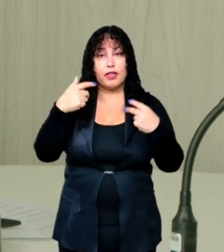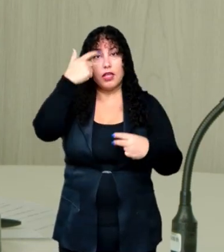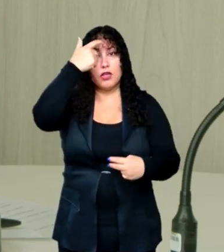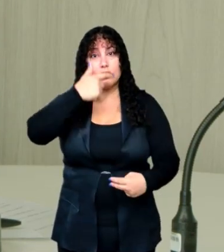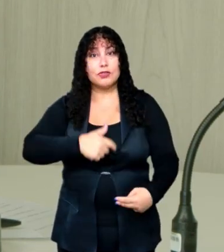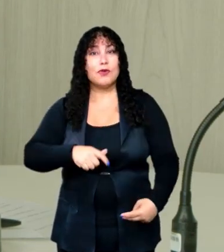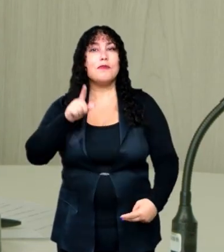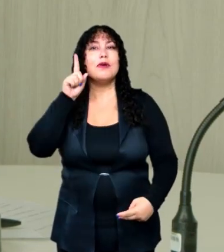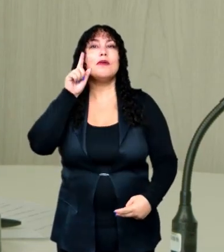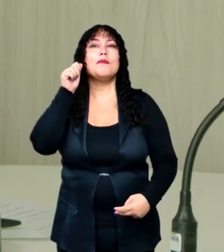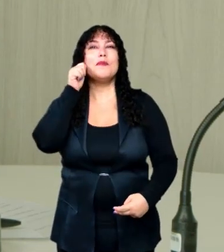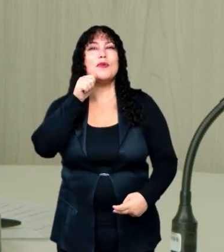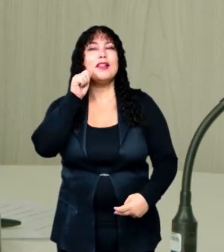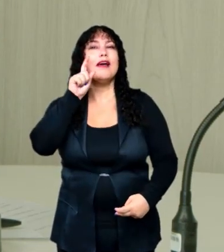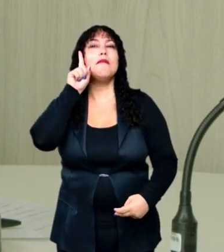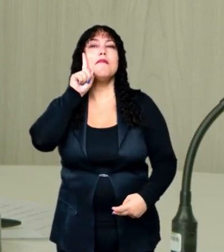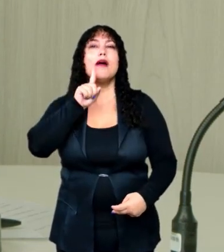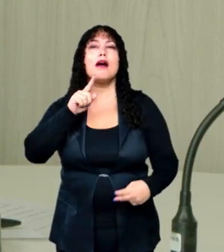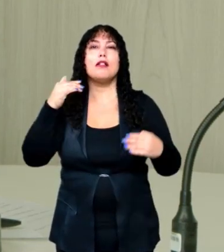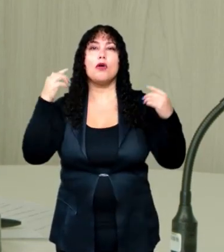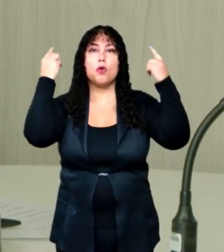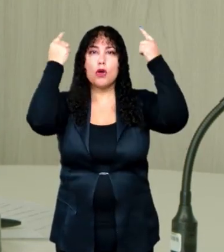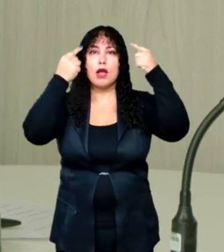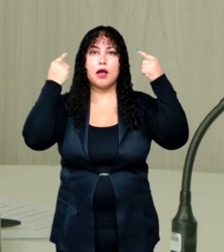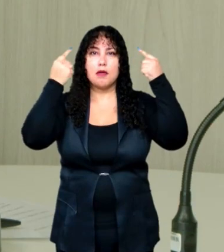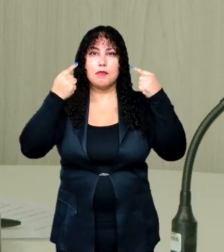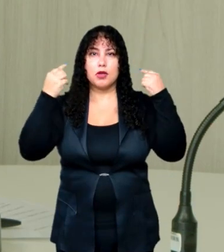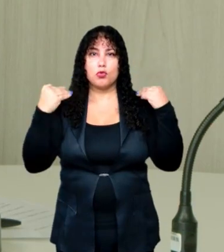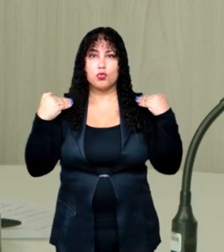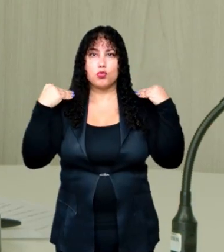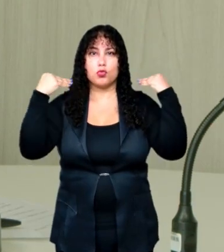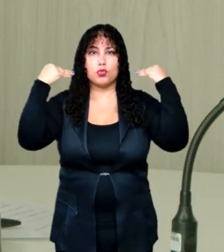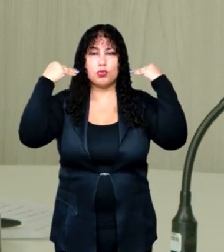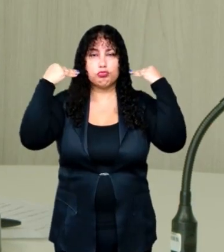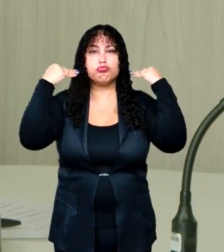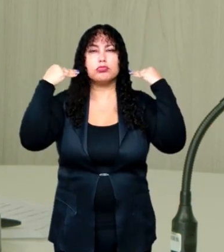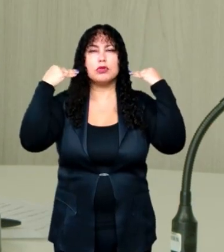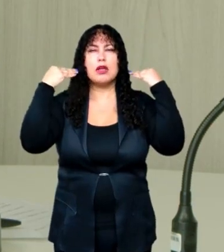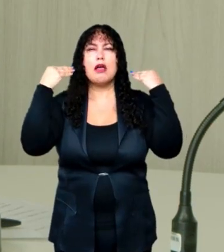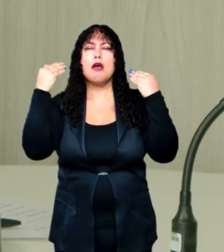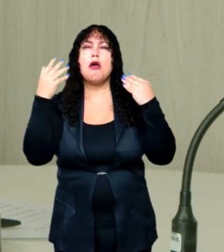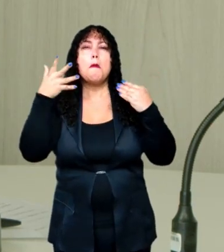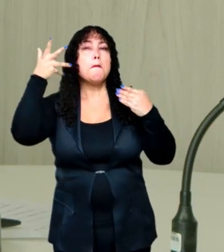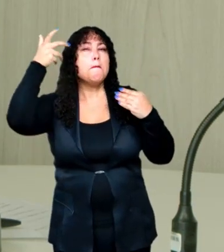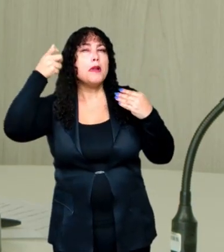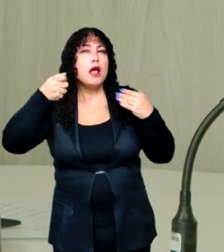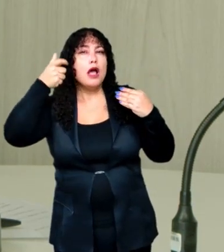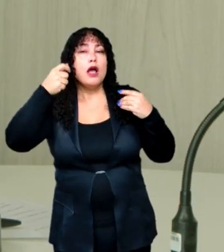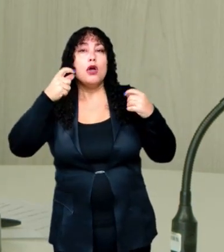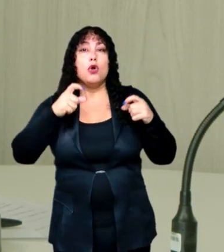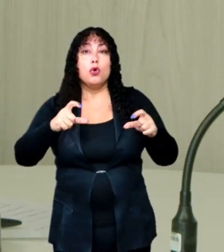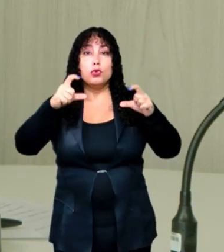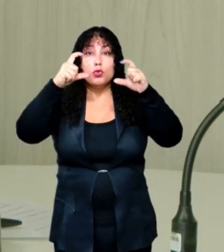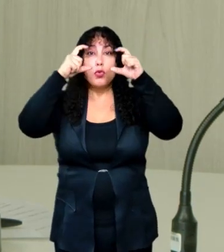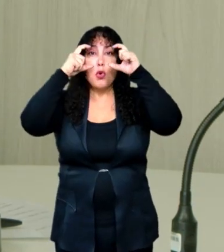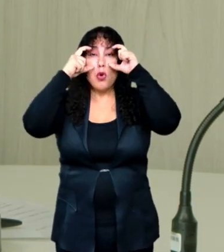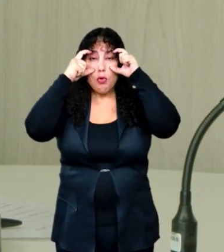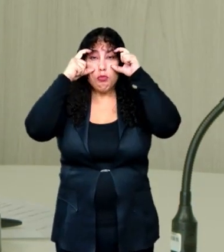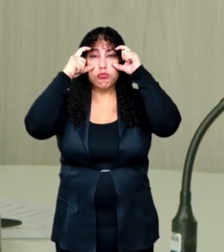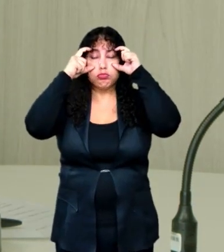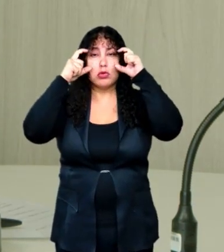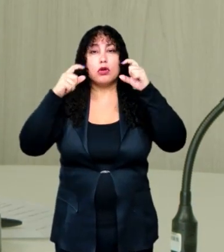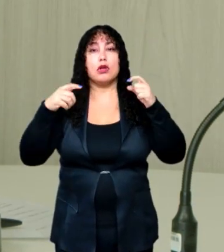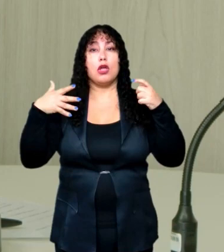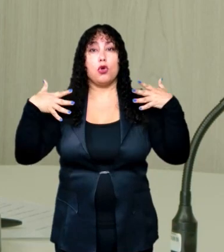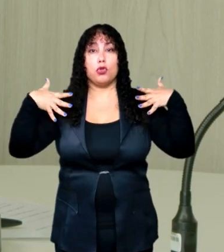mulher parda, com cabelos curtos, cacheados, levemente grisalhos, eu uso um óculos redondo e hoje eu